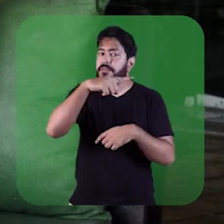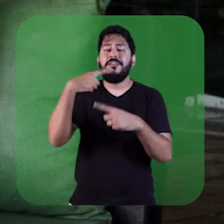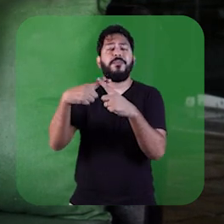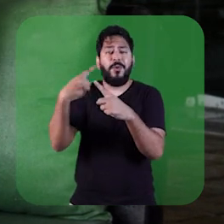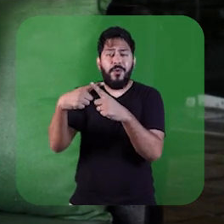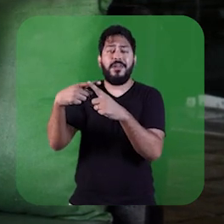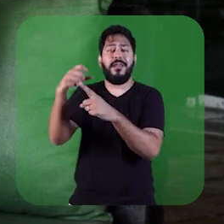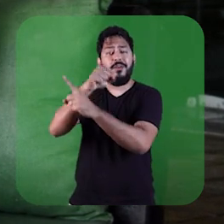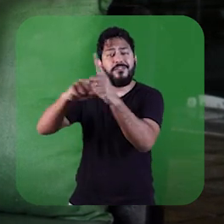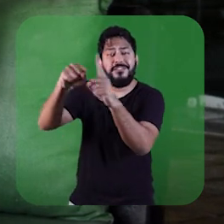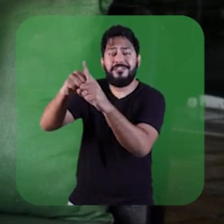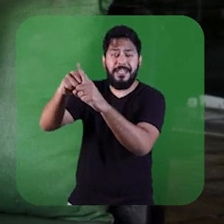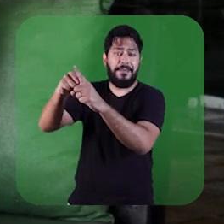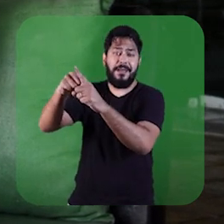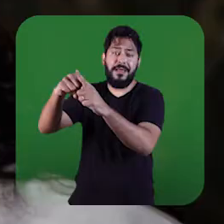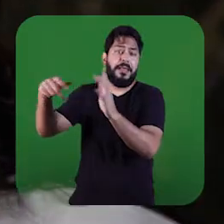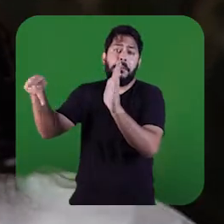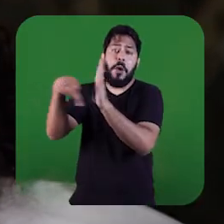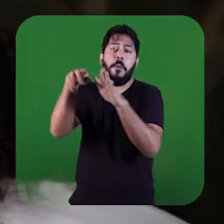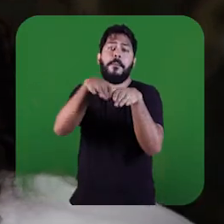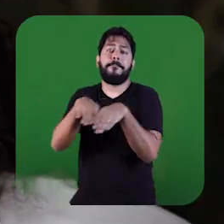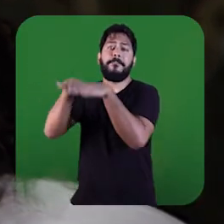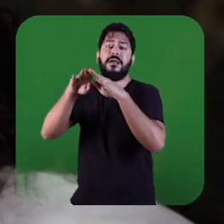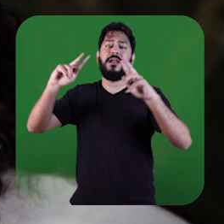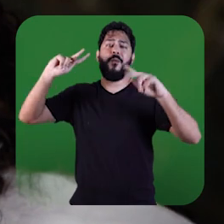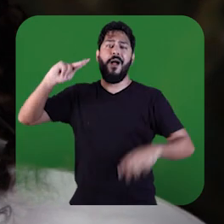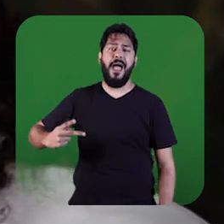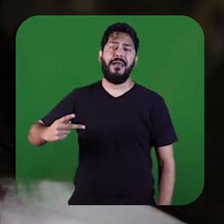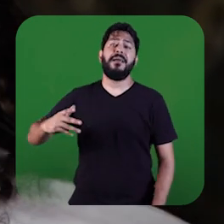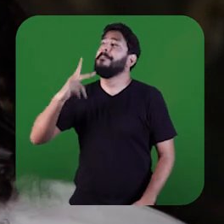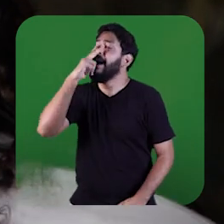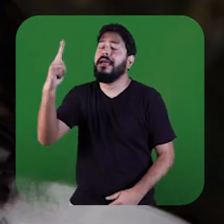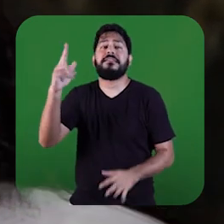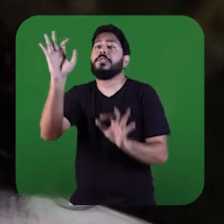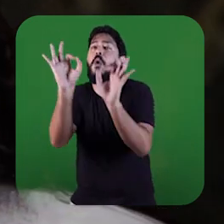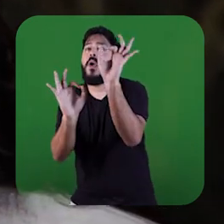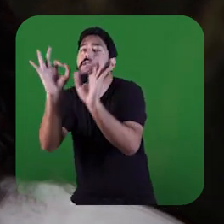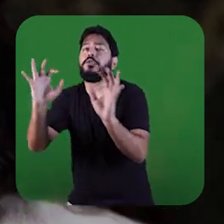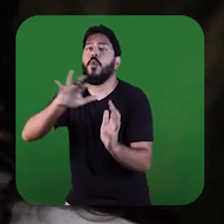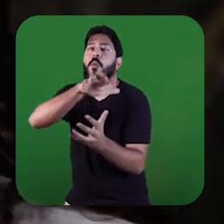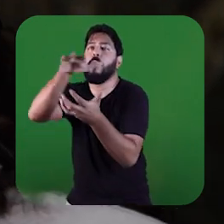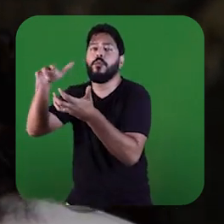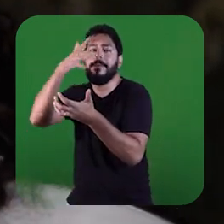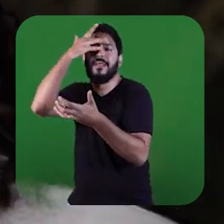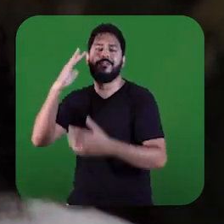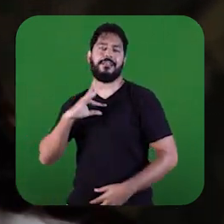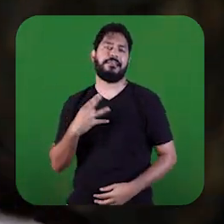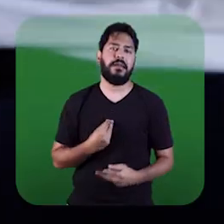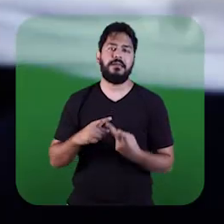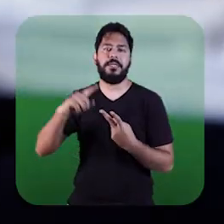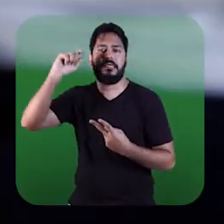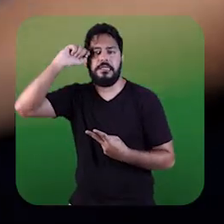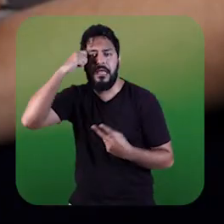com cis, né, sistema com C, não é, né, preparado para nós, pessoas trans, né, pessoas pretas,